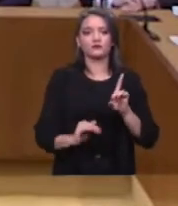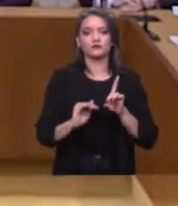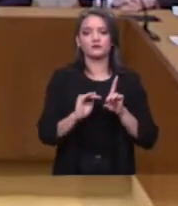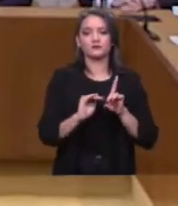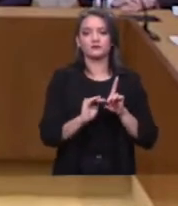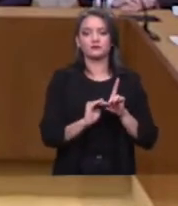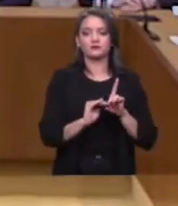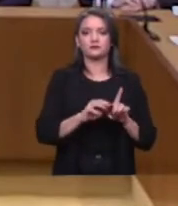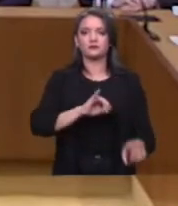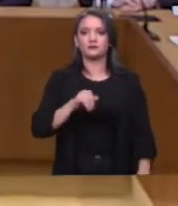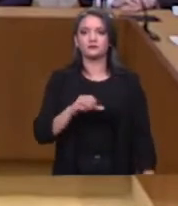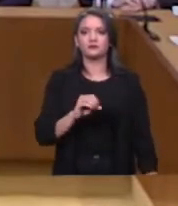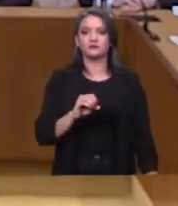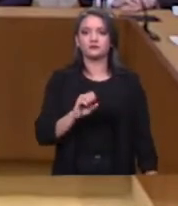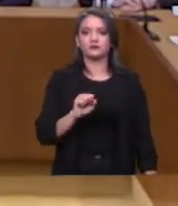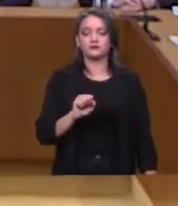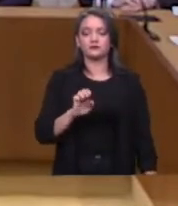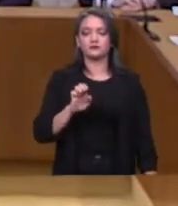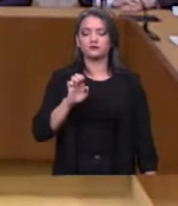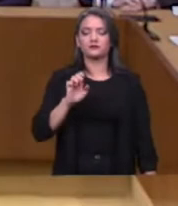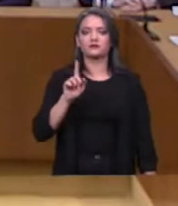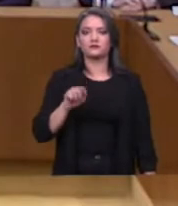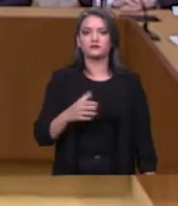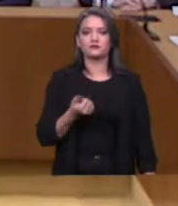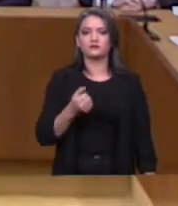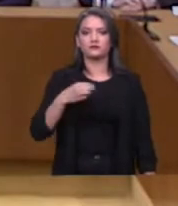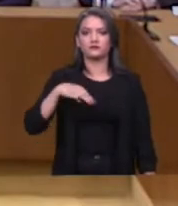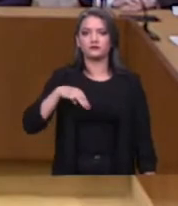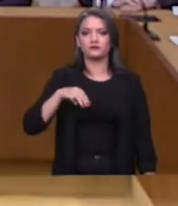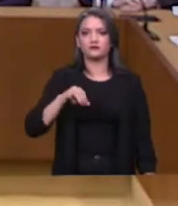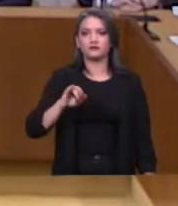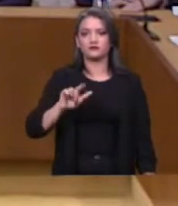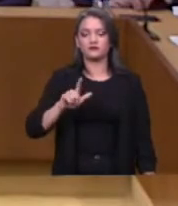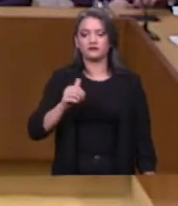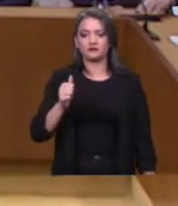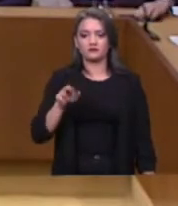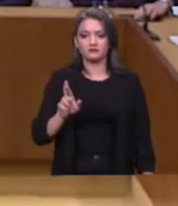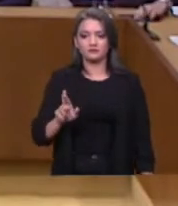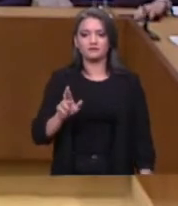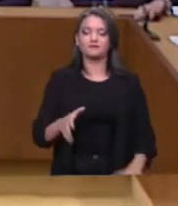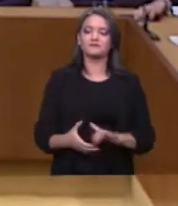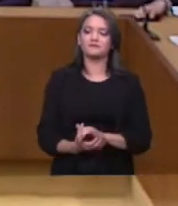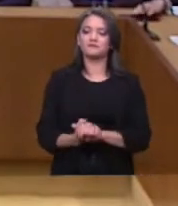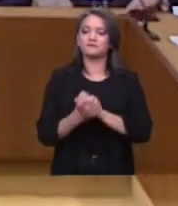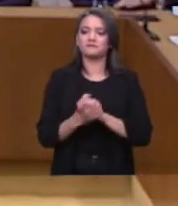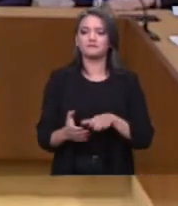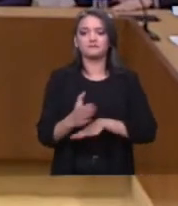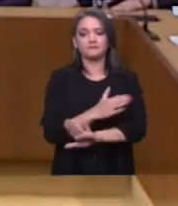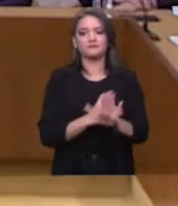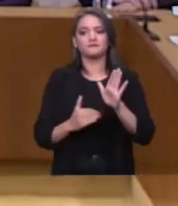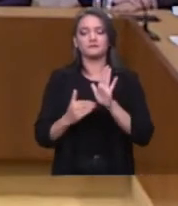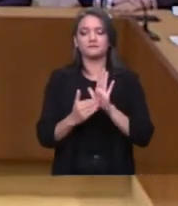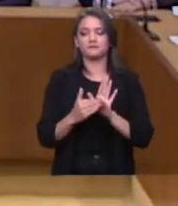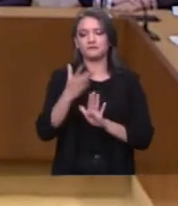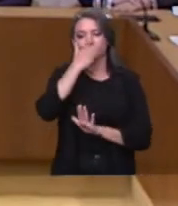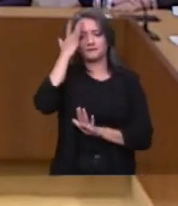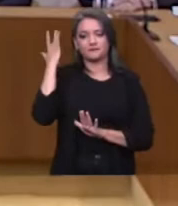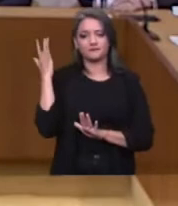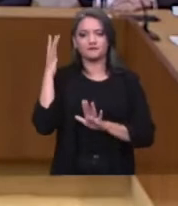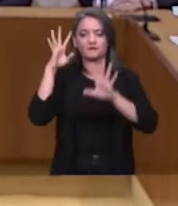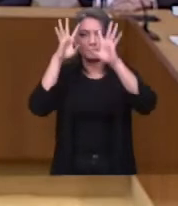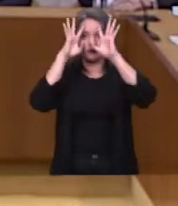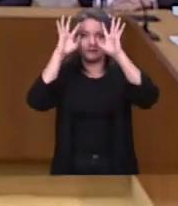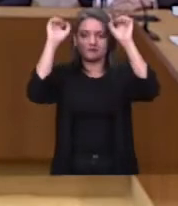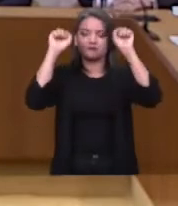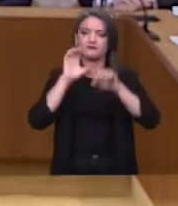Federal José amilter Machado na pessoa de quem cumprimento todos os membros dos tribunais